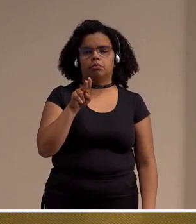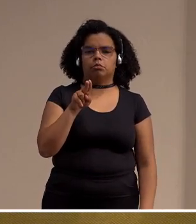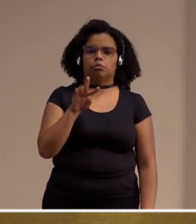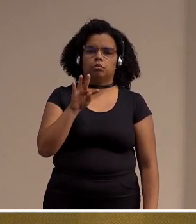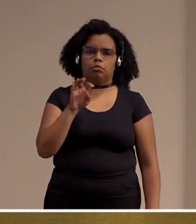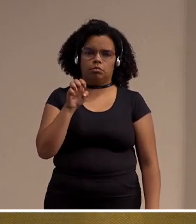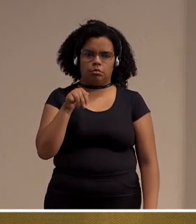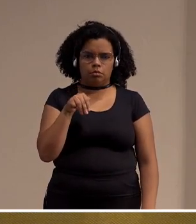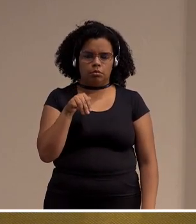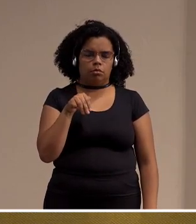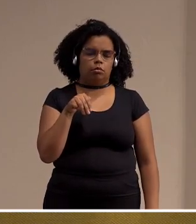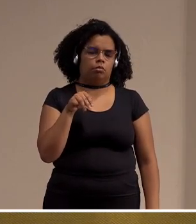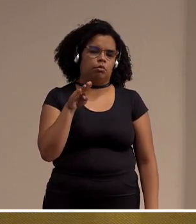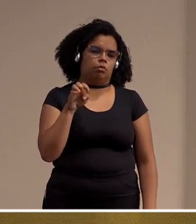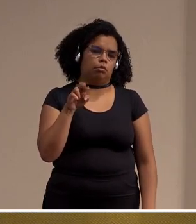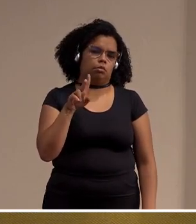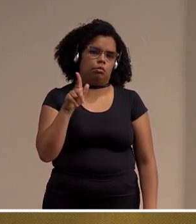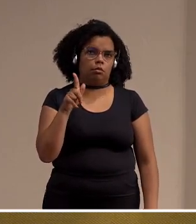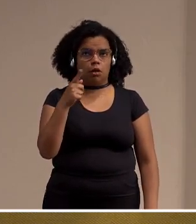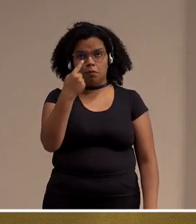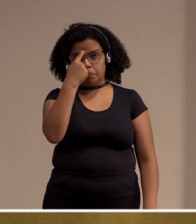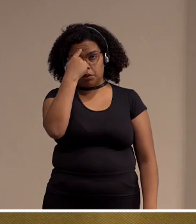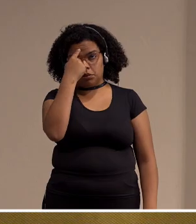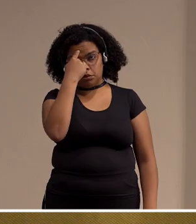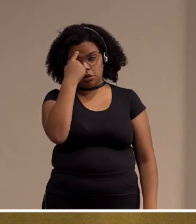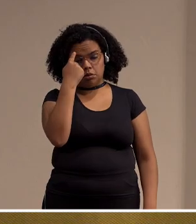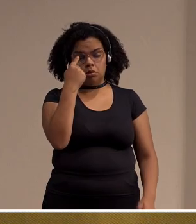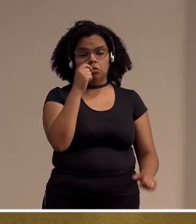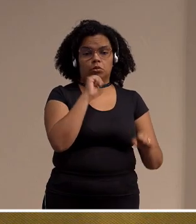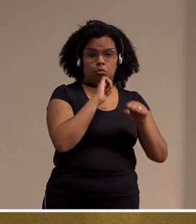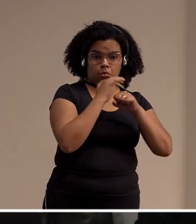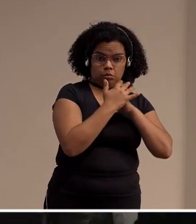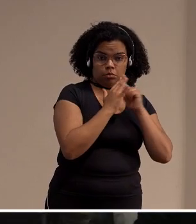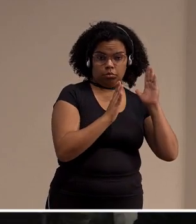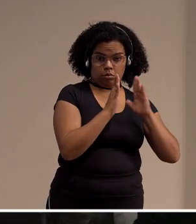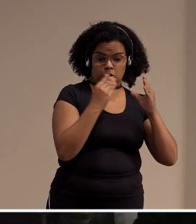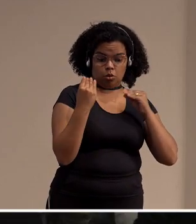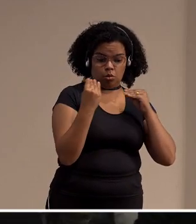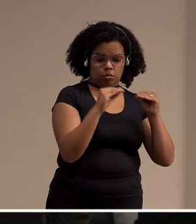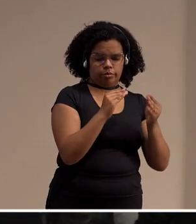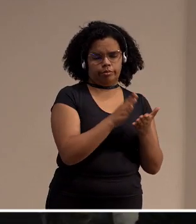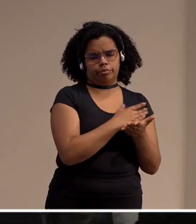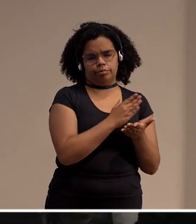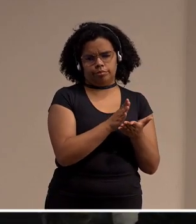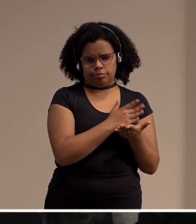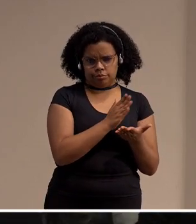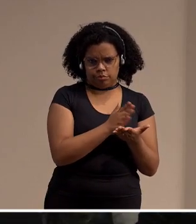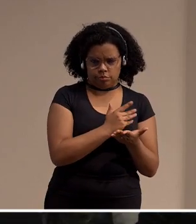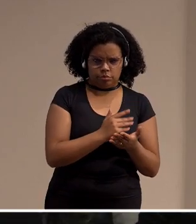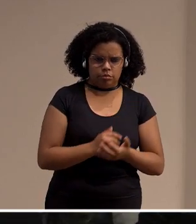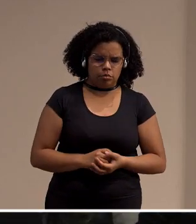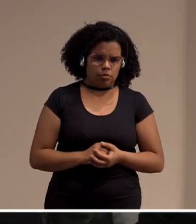durante pandemia y fueron importantes. Essa tua frase sobre